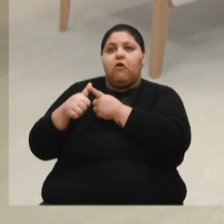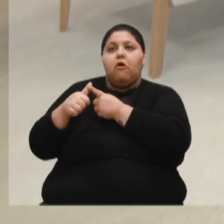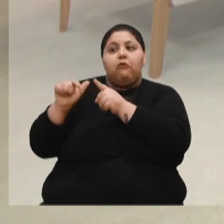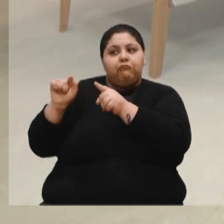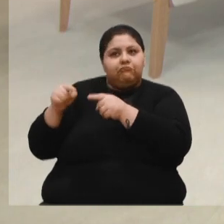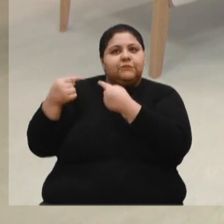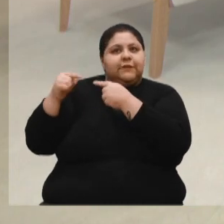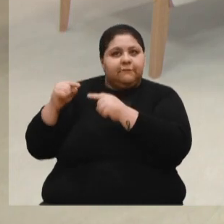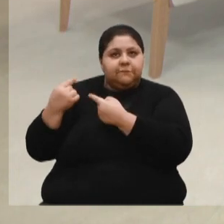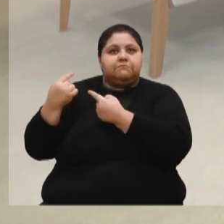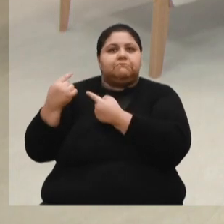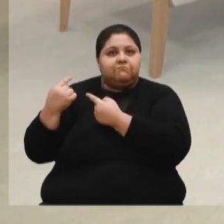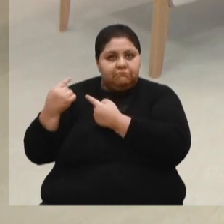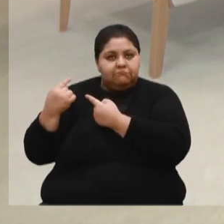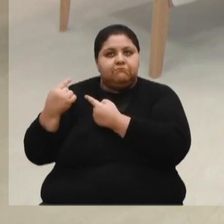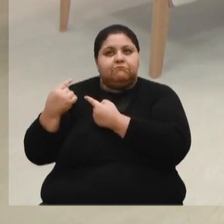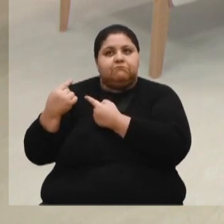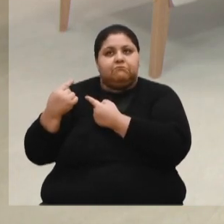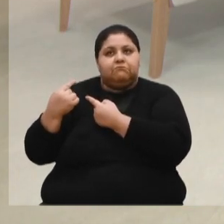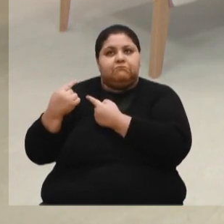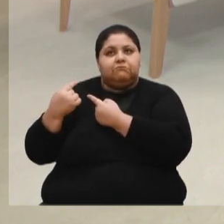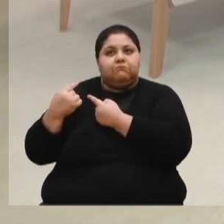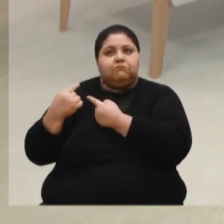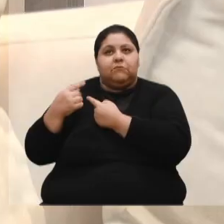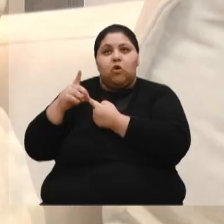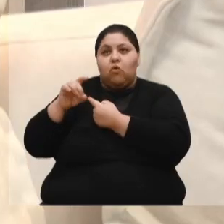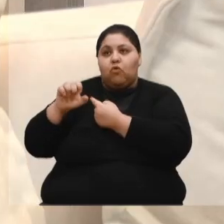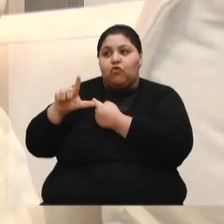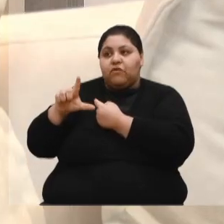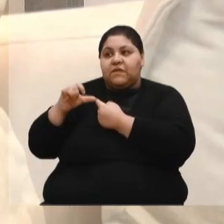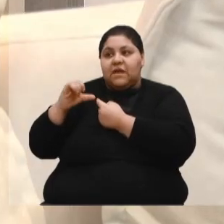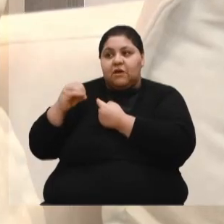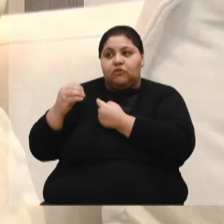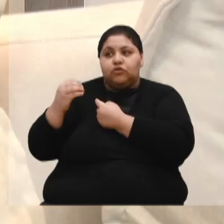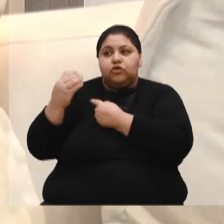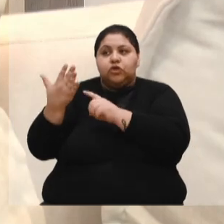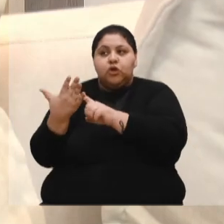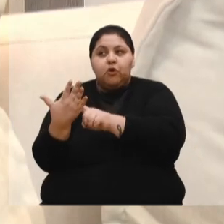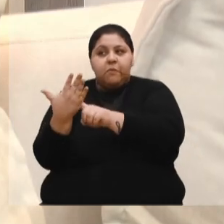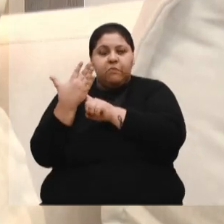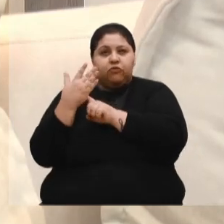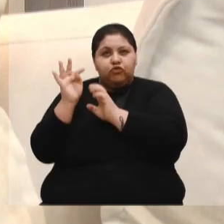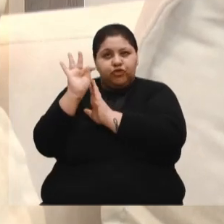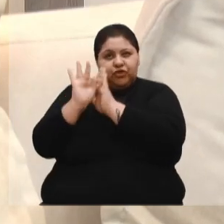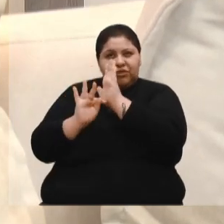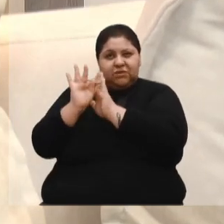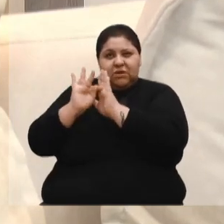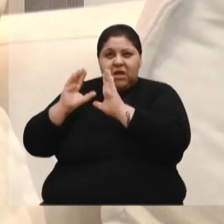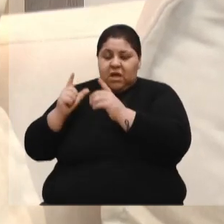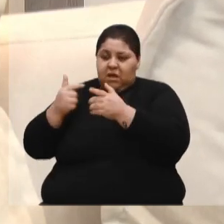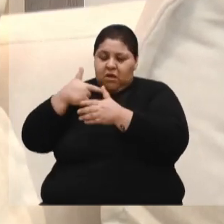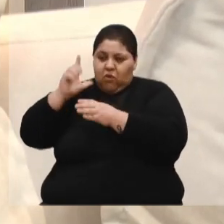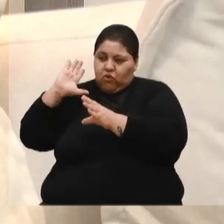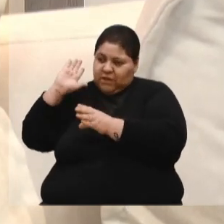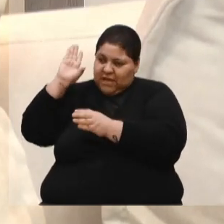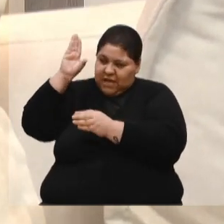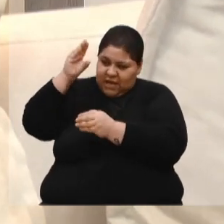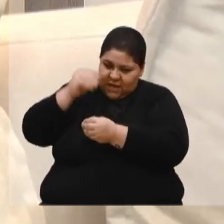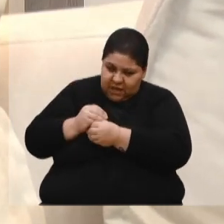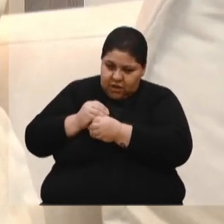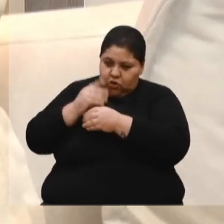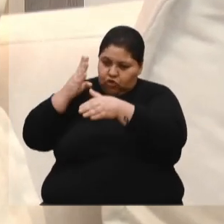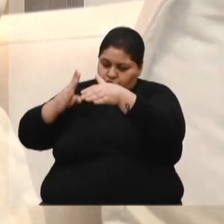grande desafio, né, porque quando o Delcio me passou o texto, o cara conseguiu resumir uma história